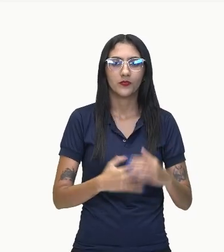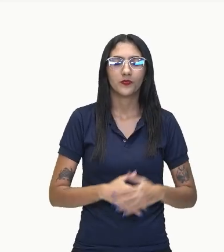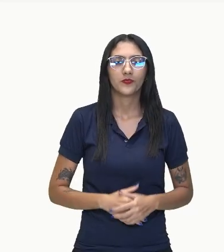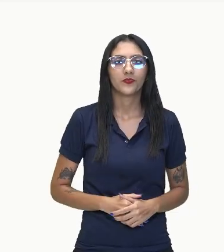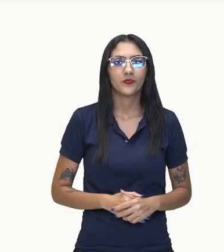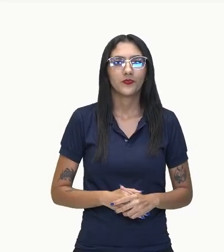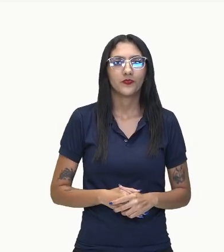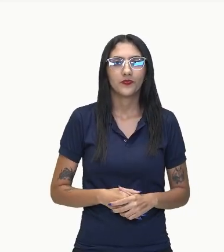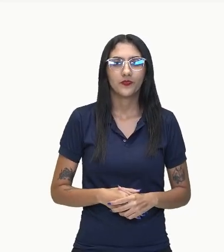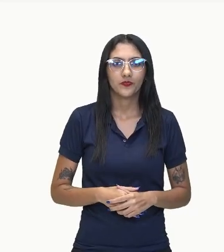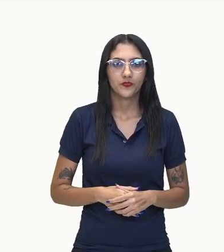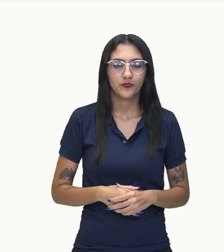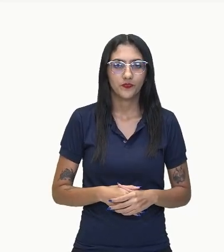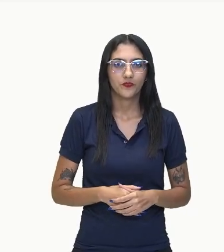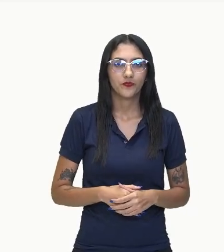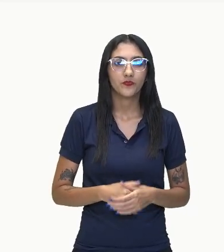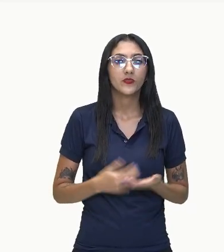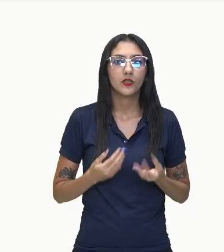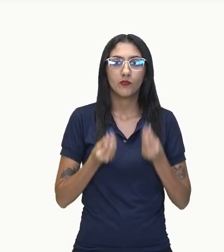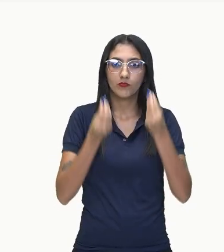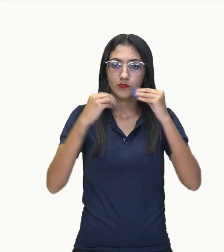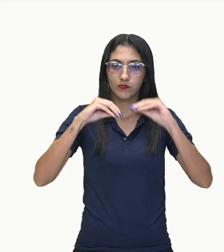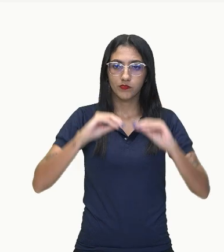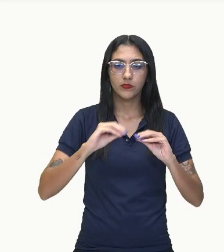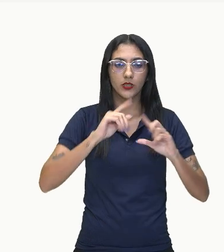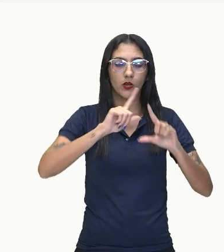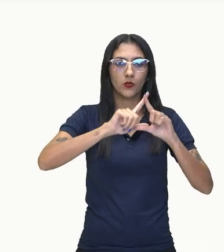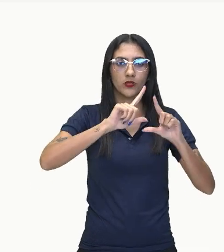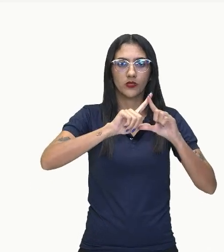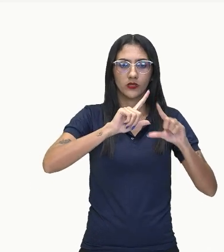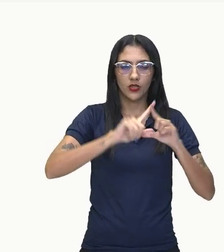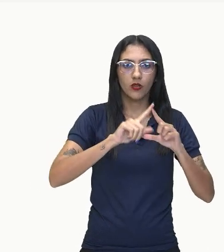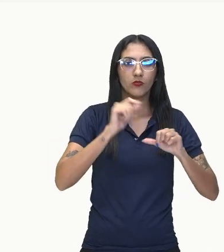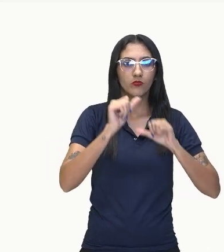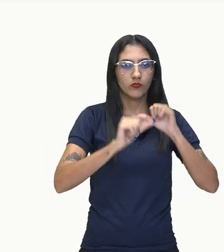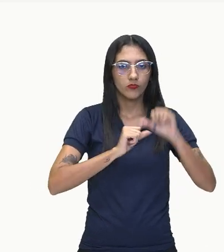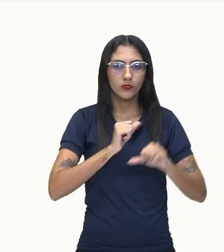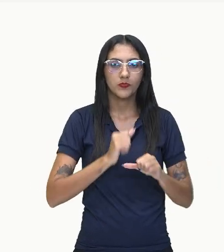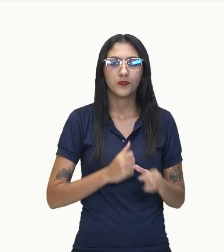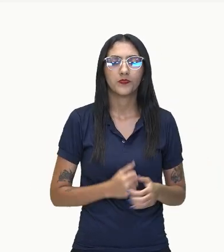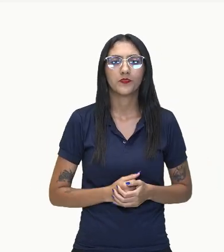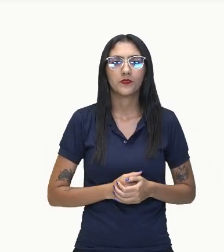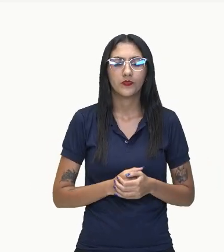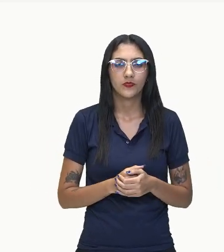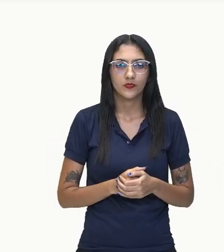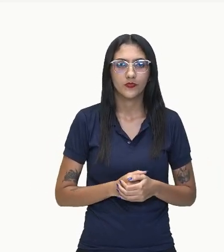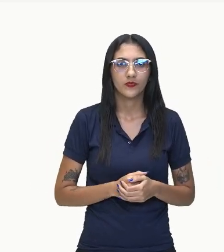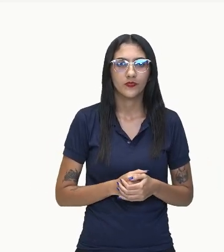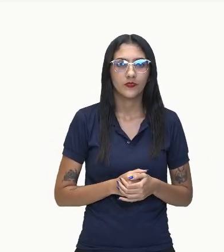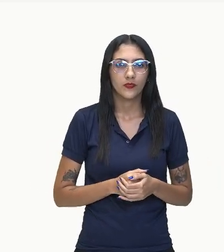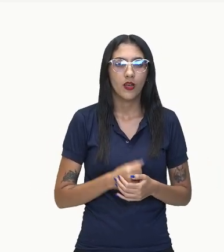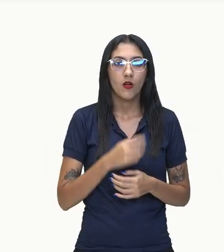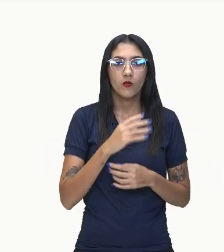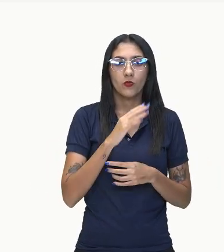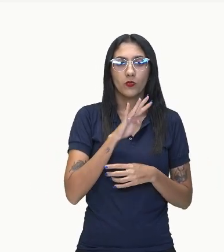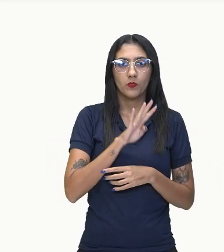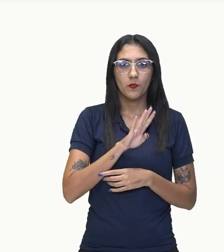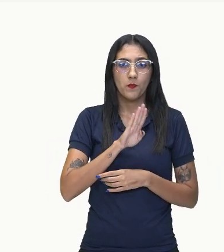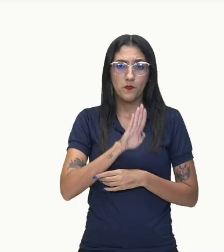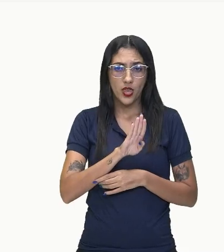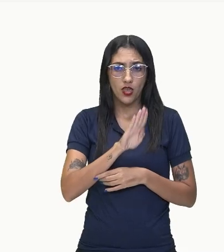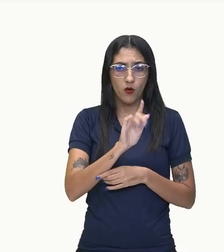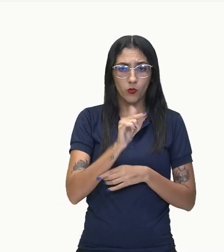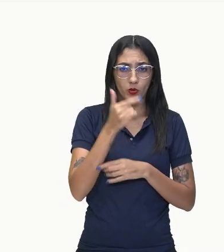positivo também. Então, calculamos o delta, substituindo os valores. Nós vamos ter b ao quadrado